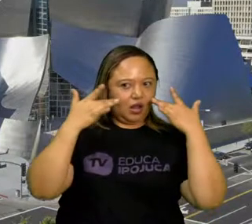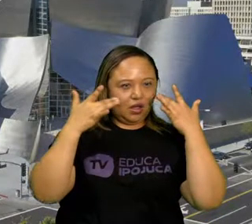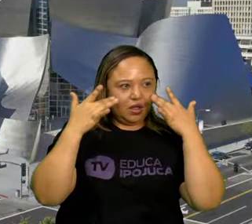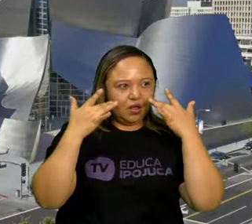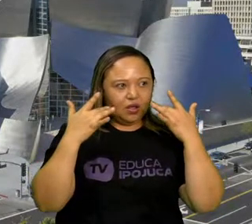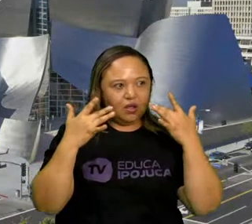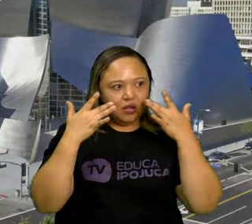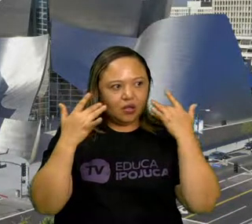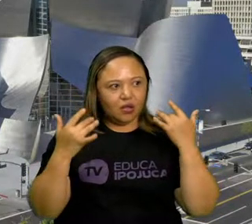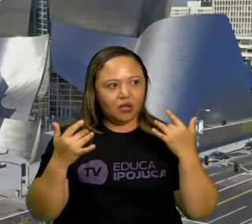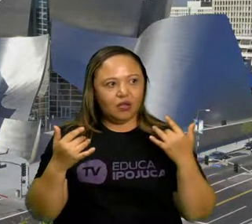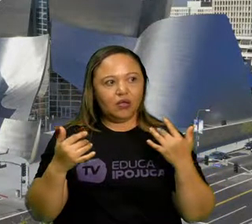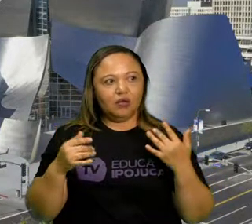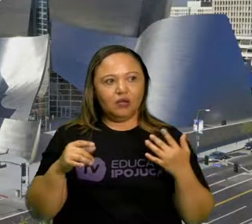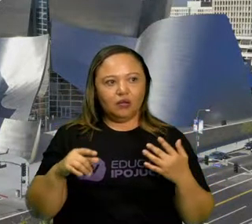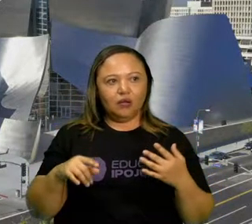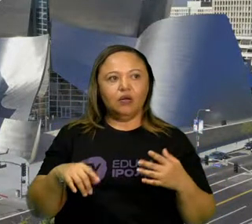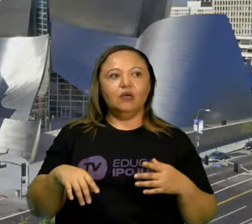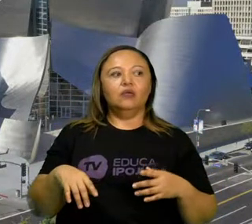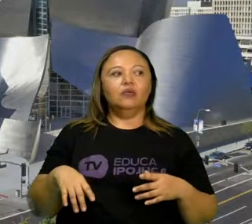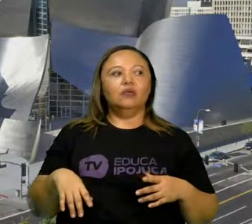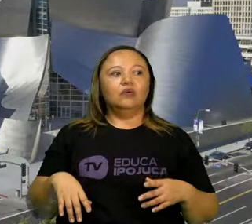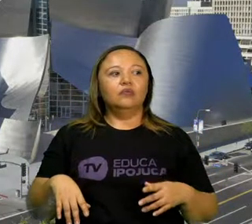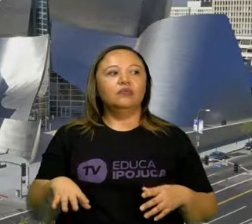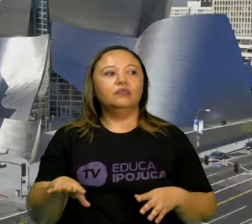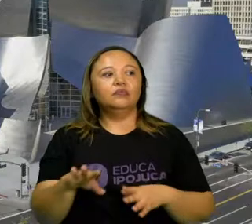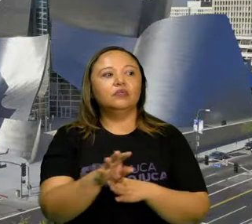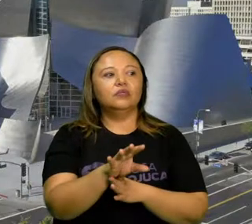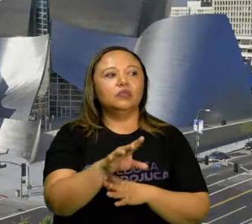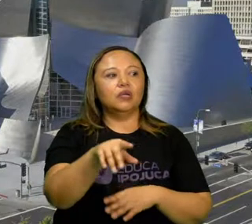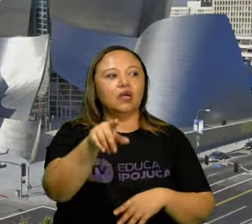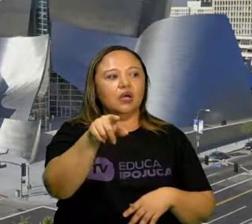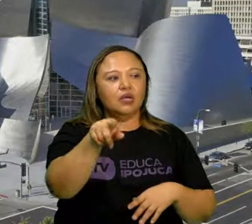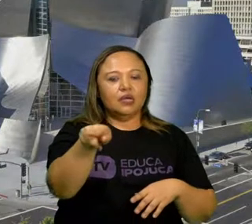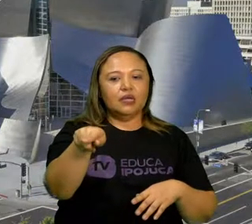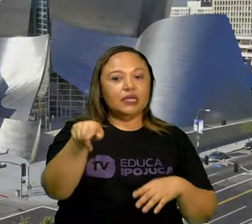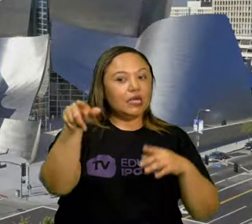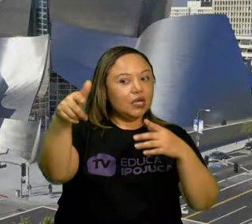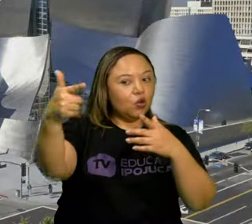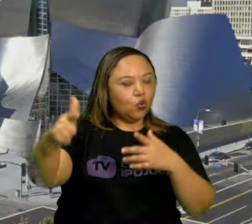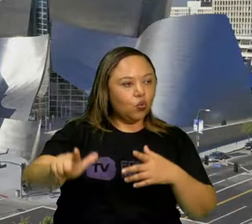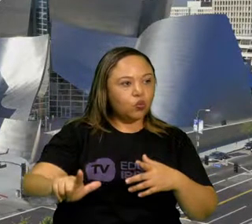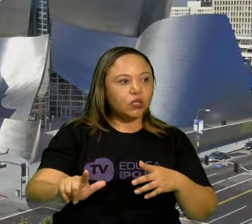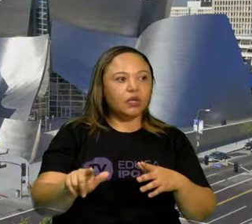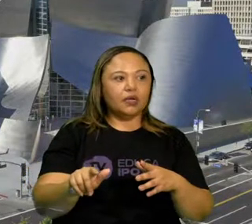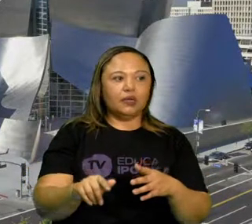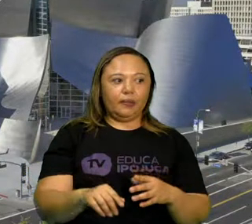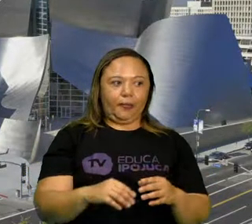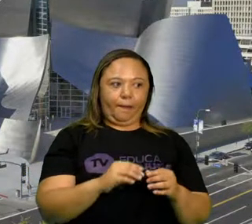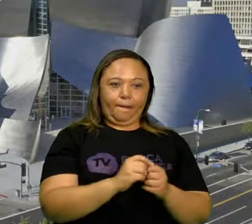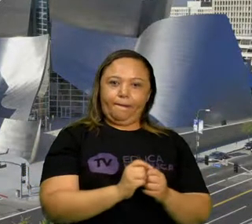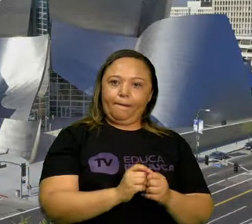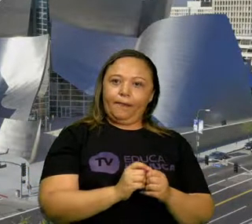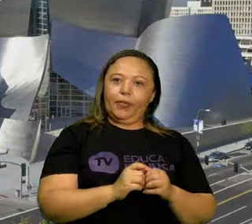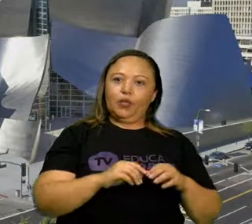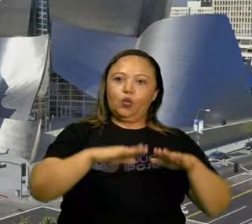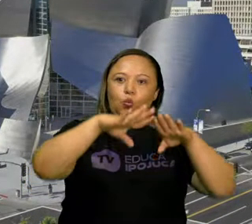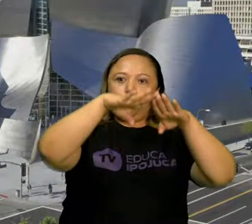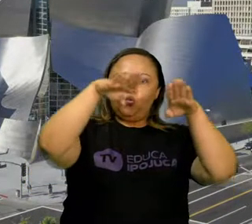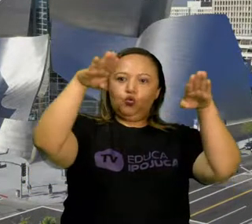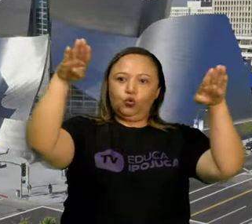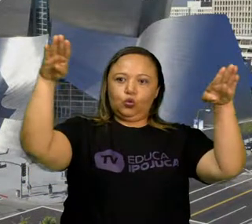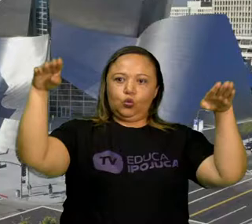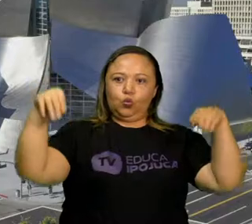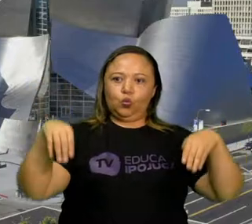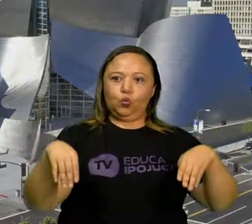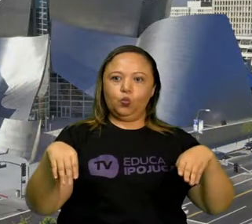aqui são os cegos da perfumação a performance premiada e tudo mais em e Aqui nós temos a arquitetura que é o museu Google time de Bilbao